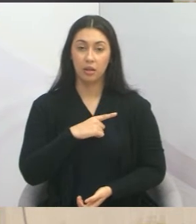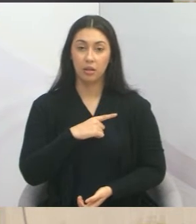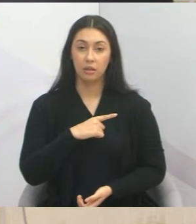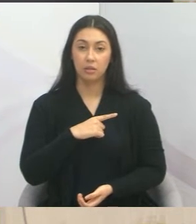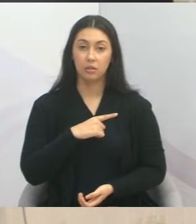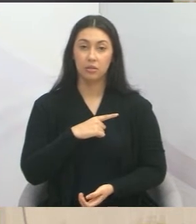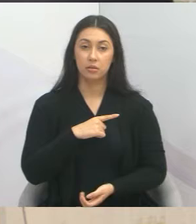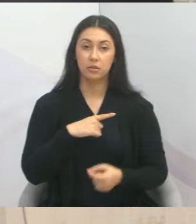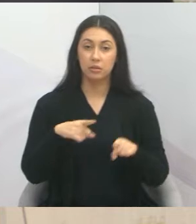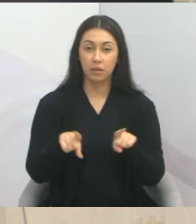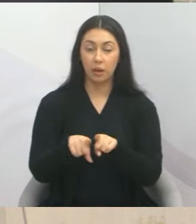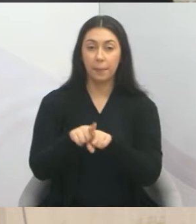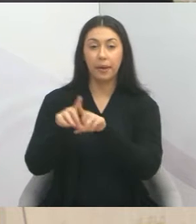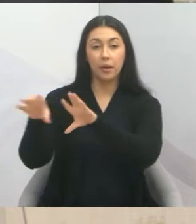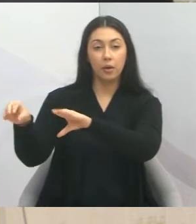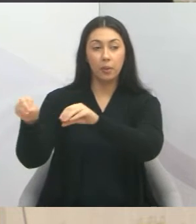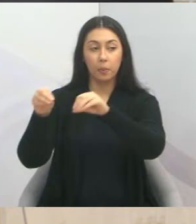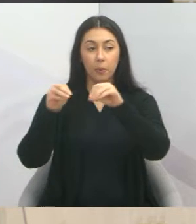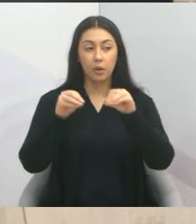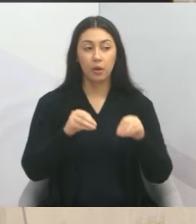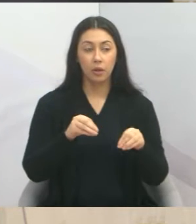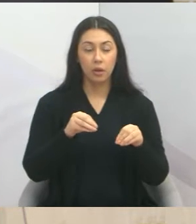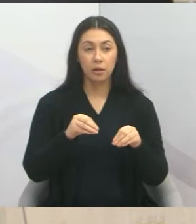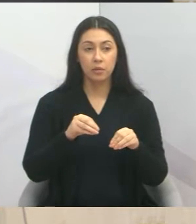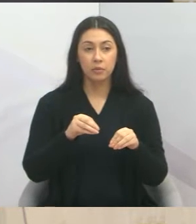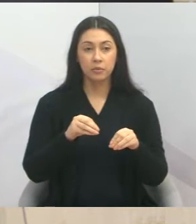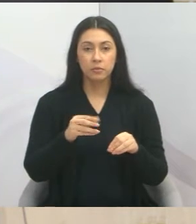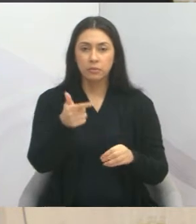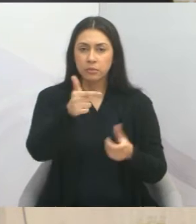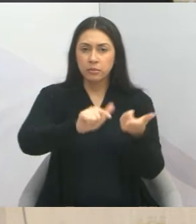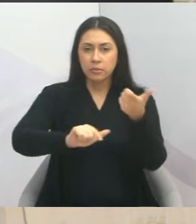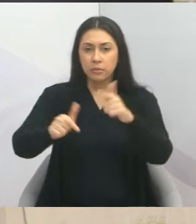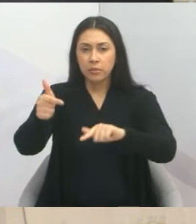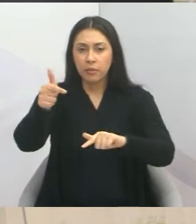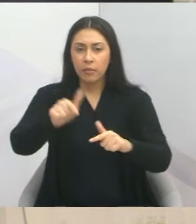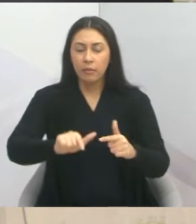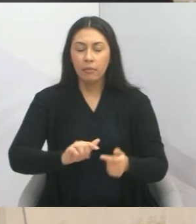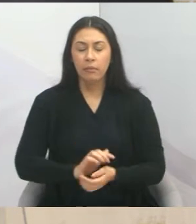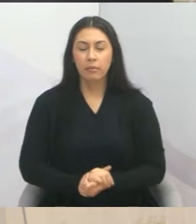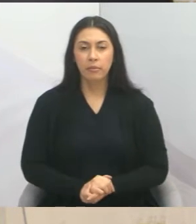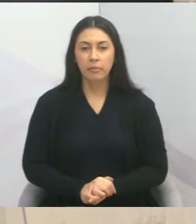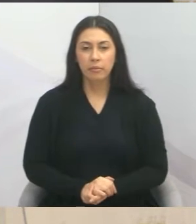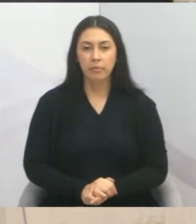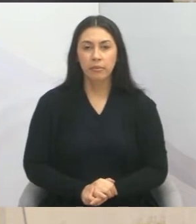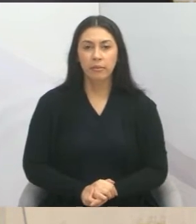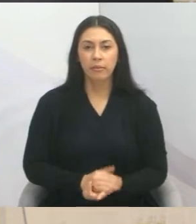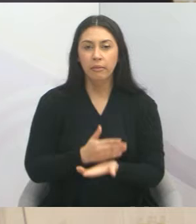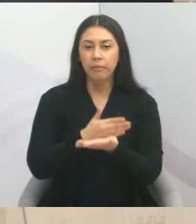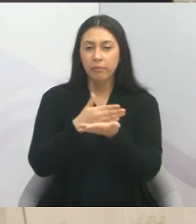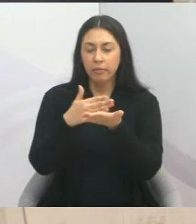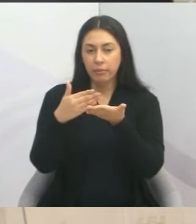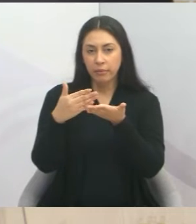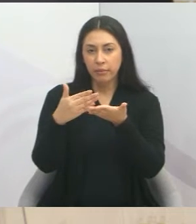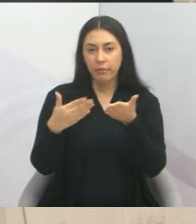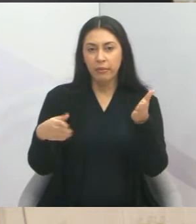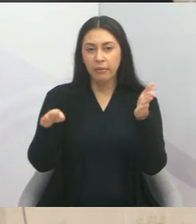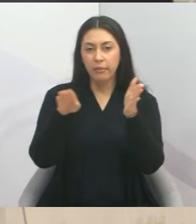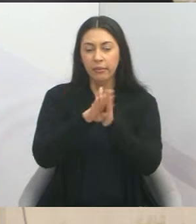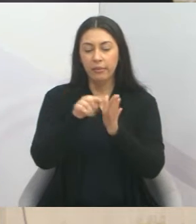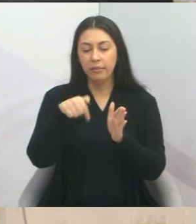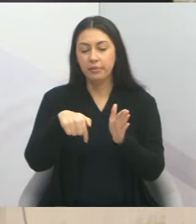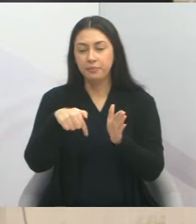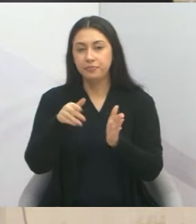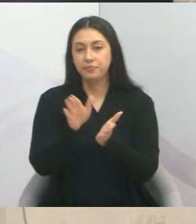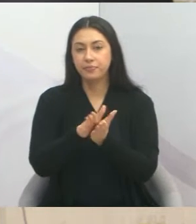27 os Imigrantes Japoneses provenientes de outros lugares do Brasil os primeiros Imigrantes a chegar